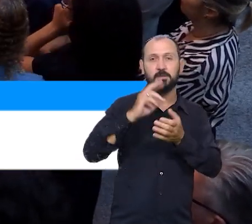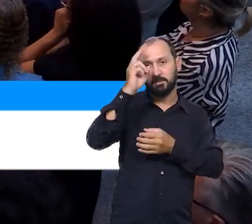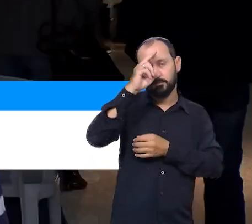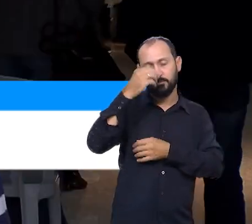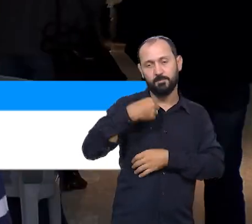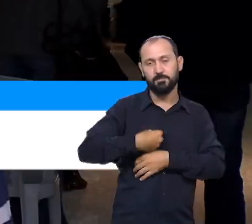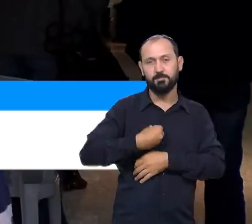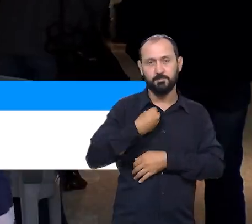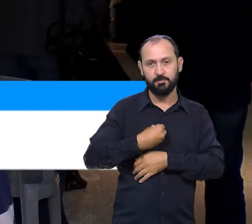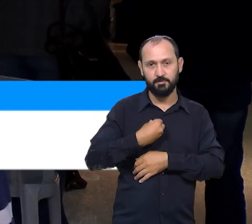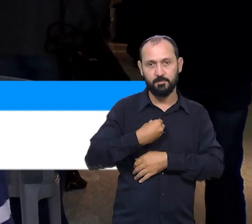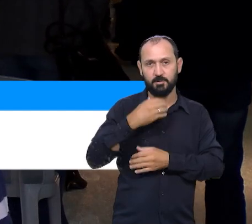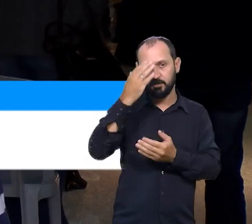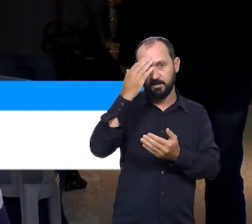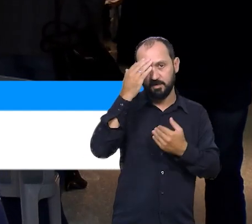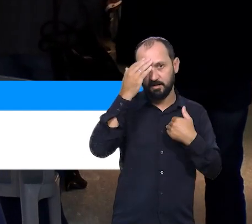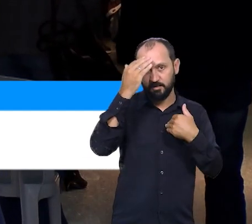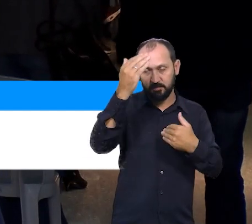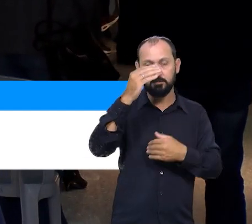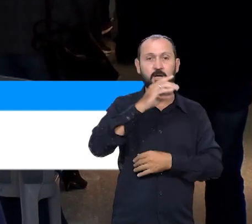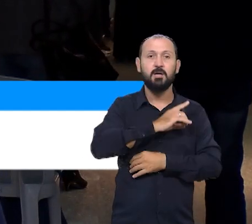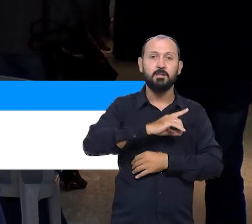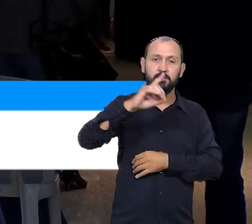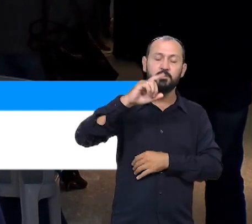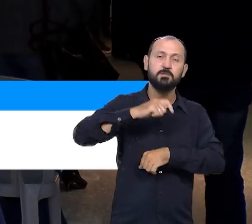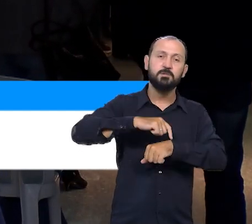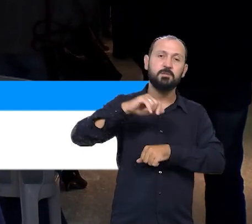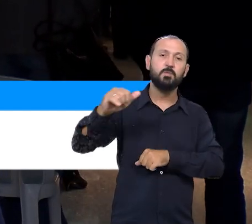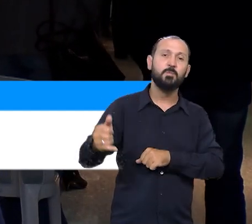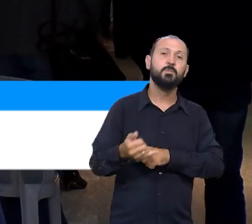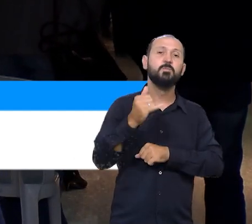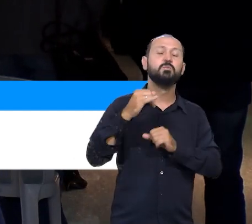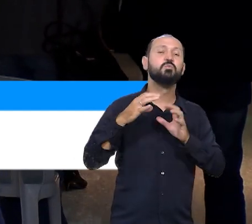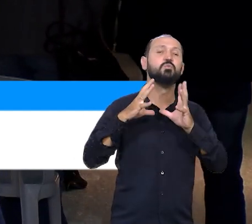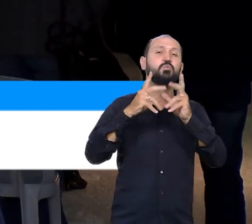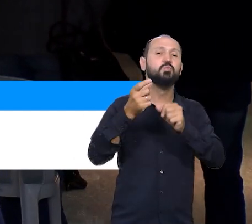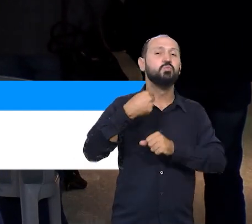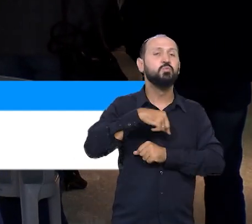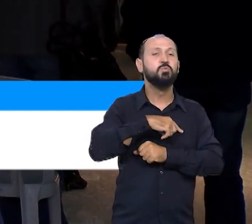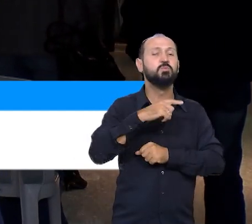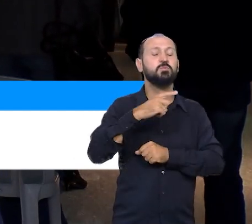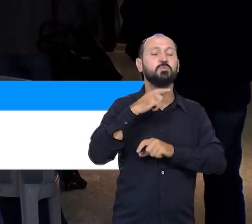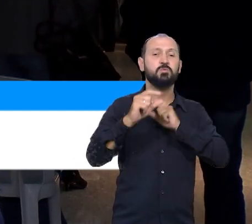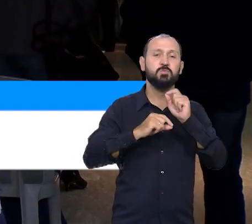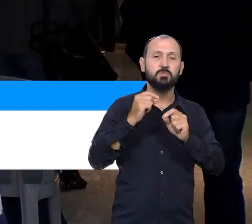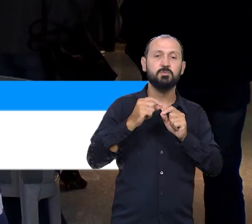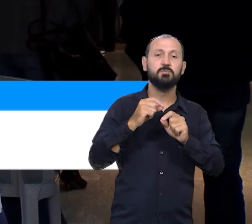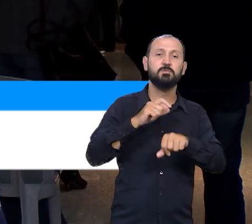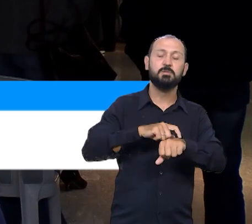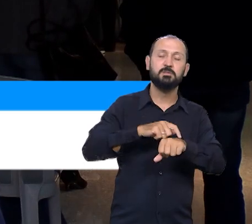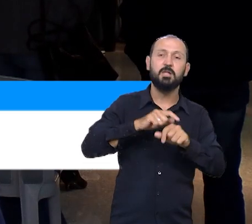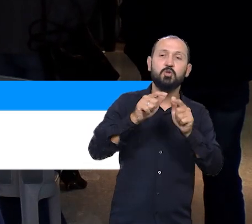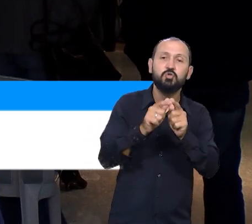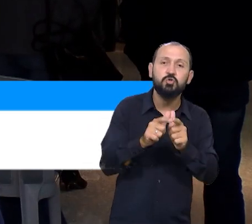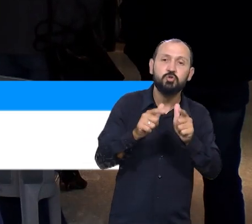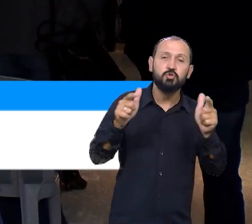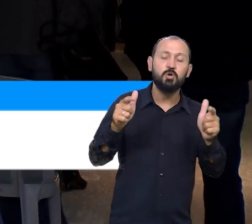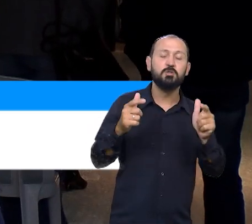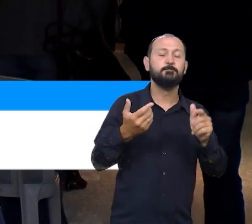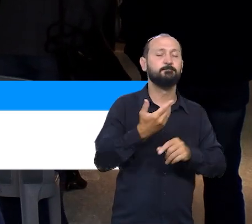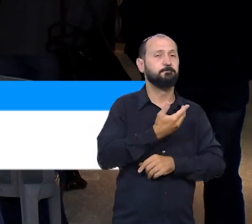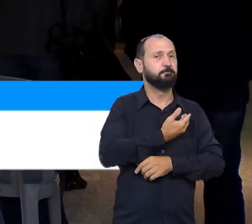importante também celebrar a vida e agradecer a Deus a oportunidade que todos nós tivemos